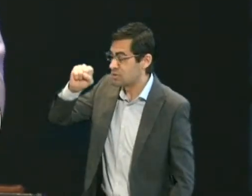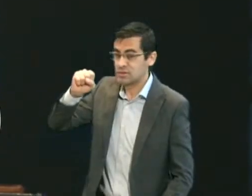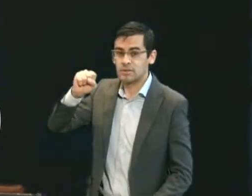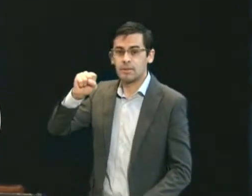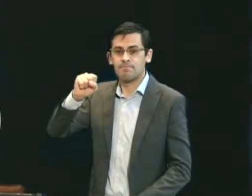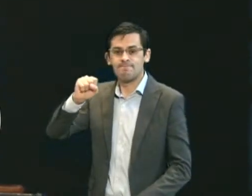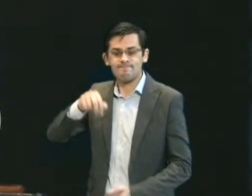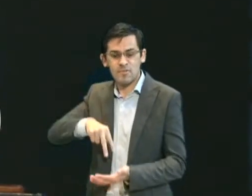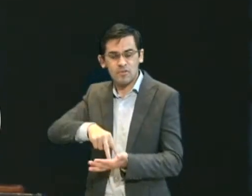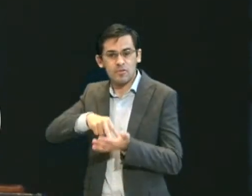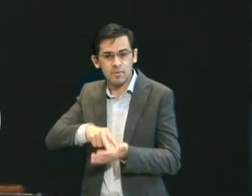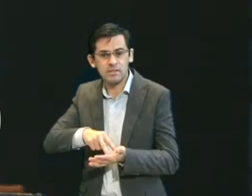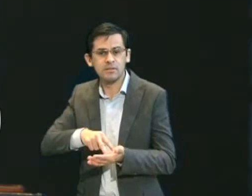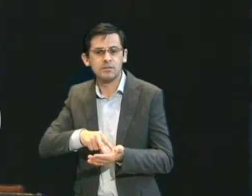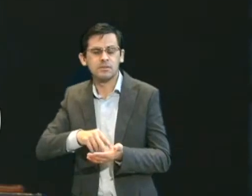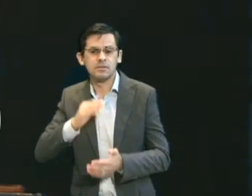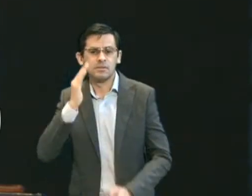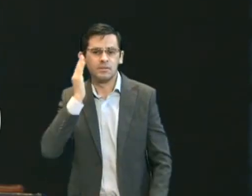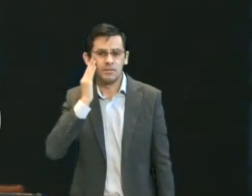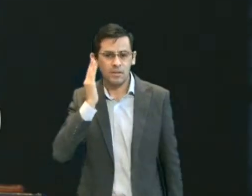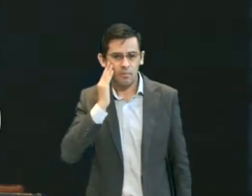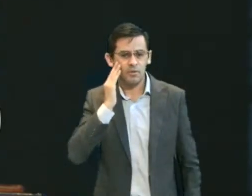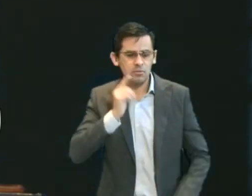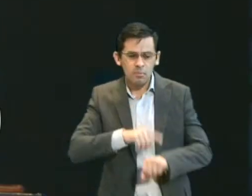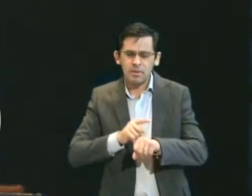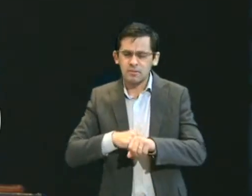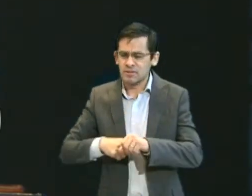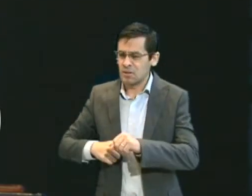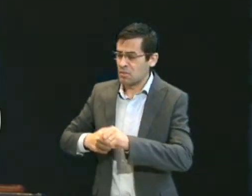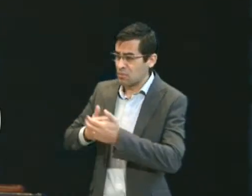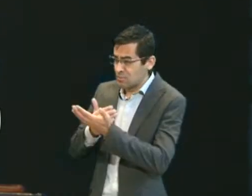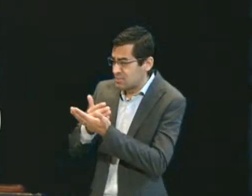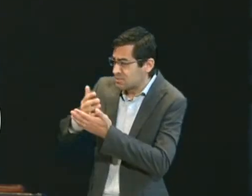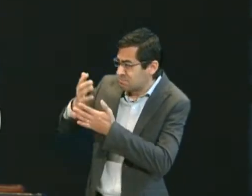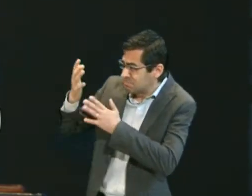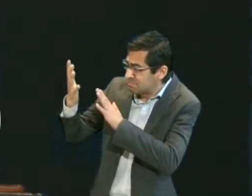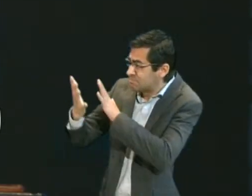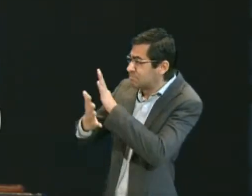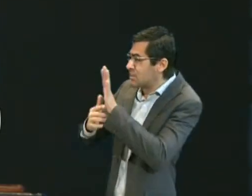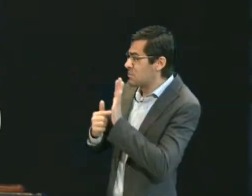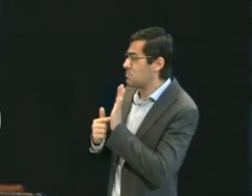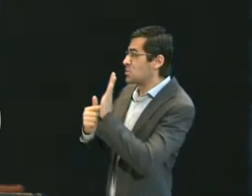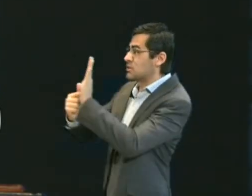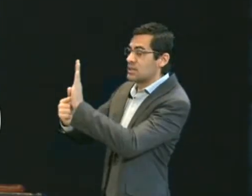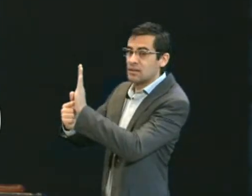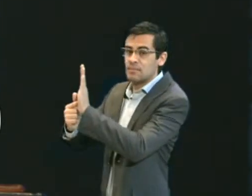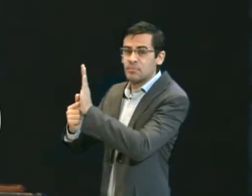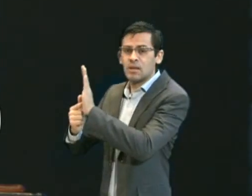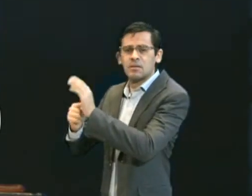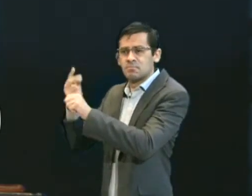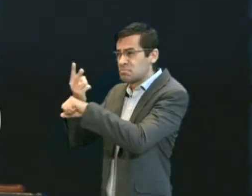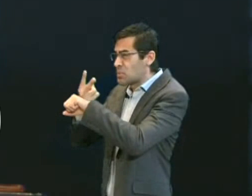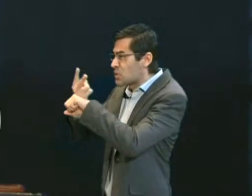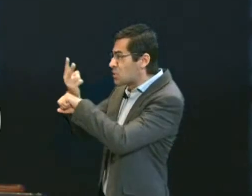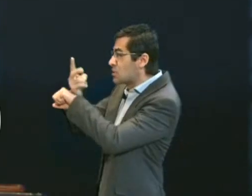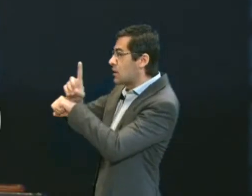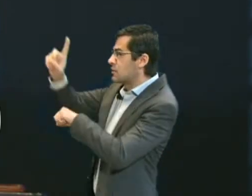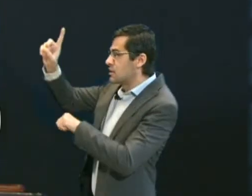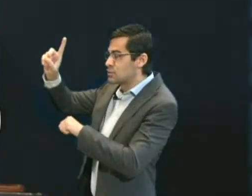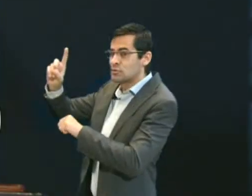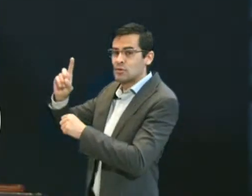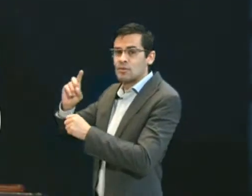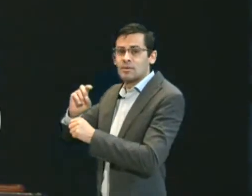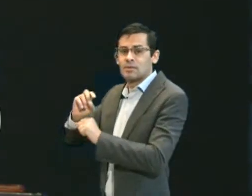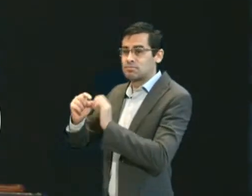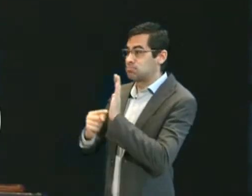O simples fato de você abrir a boca na presença de Deus, o simples fato de você se dirigir a Ele com uma oração, isso já é